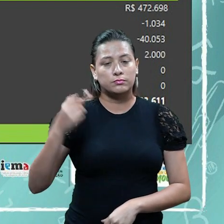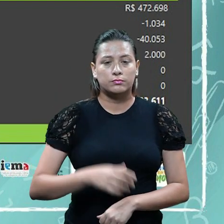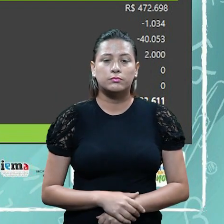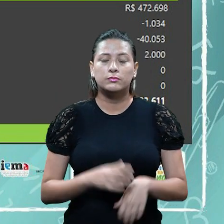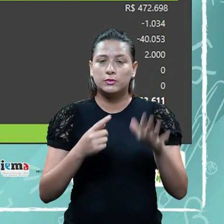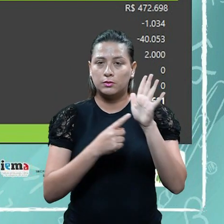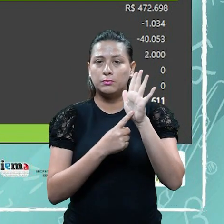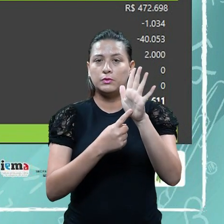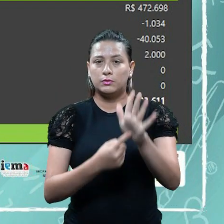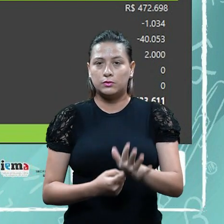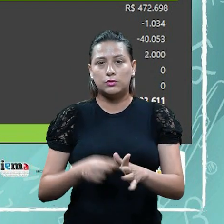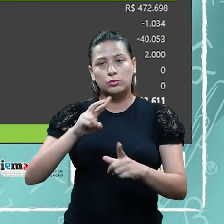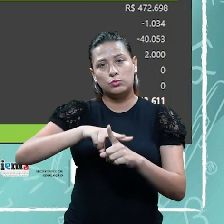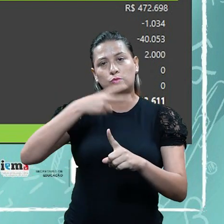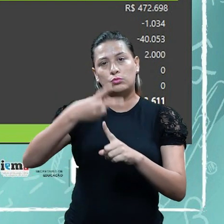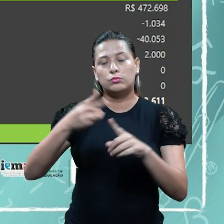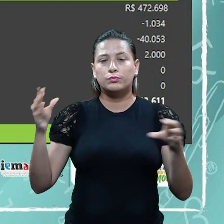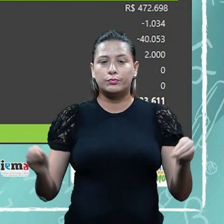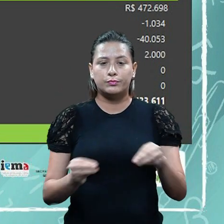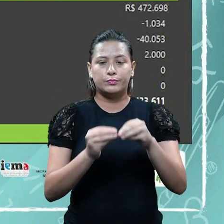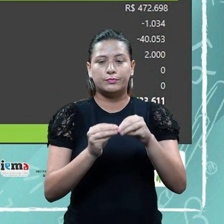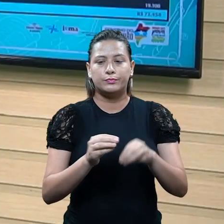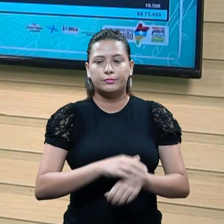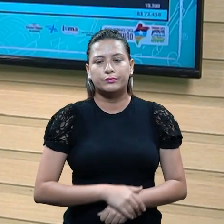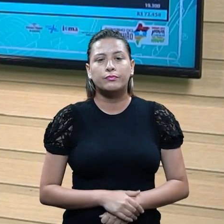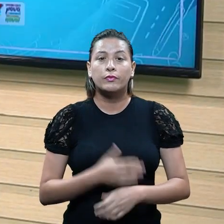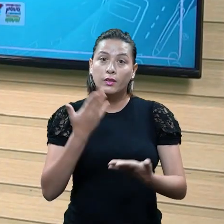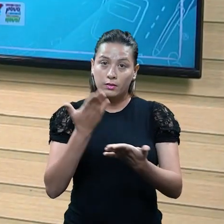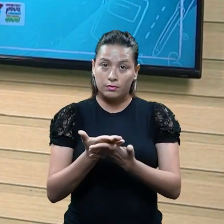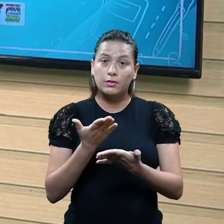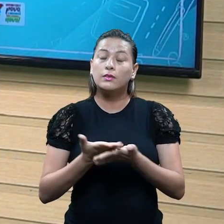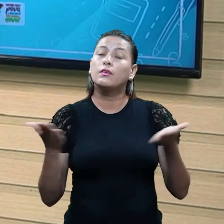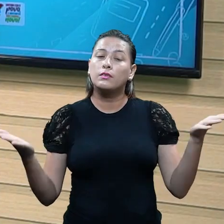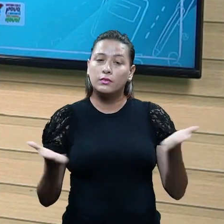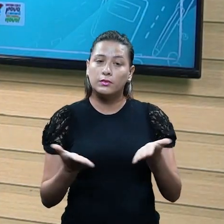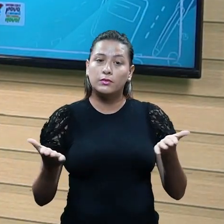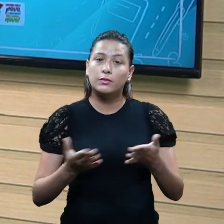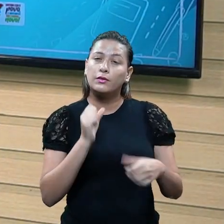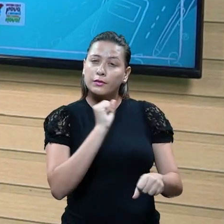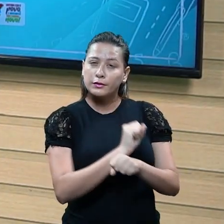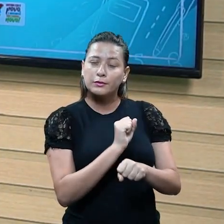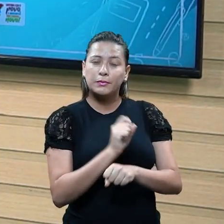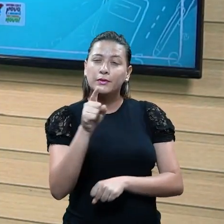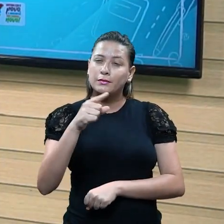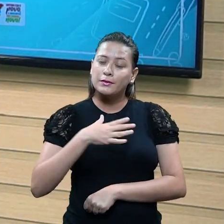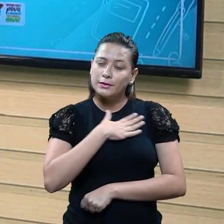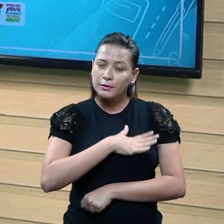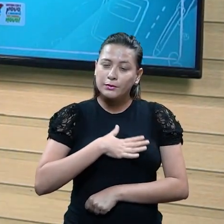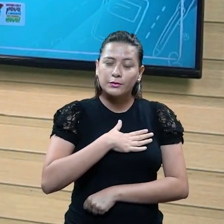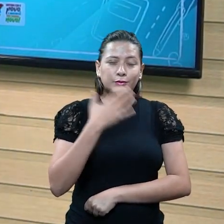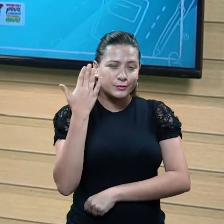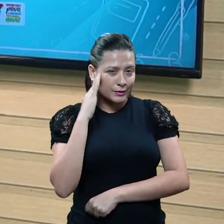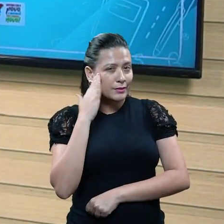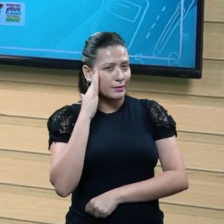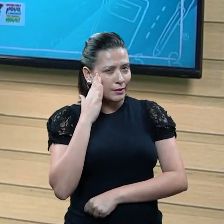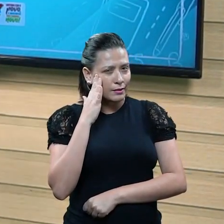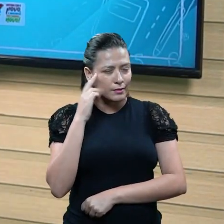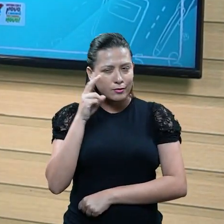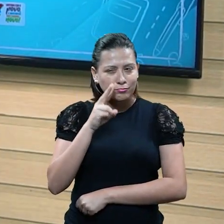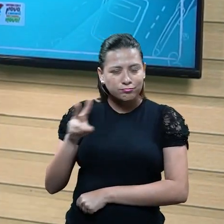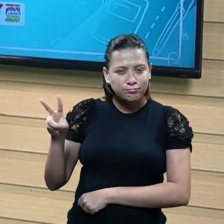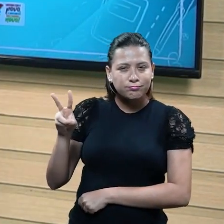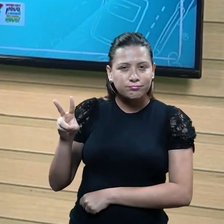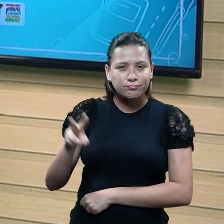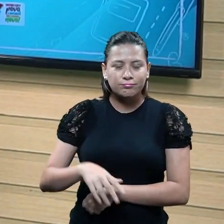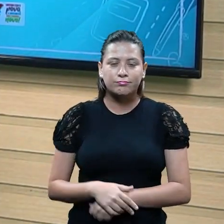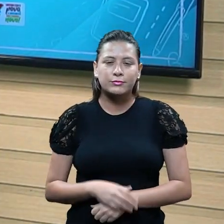está lá demonstrado no lucro acumulado. Essa foi a nossa aula de hoje, espero que vocês tenham gostado, entendido um pouco melhor essa ótica,